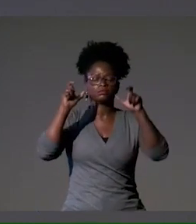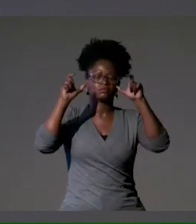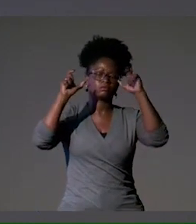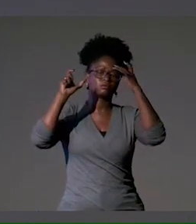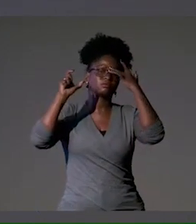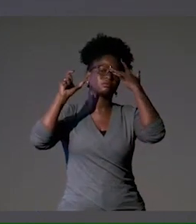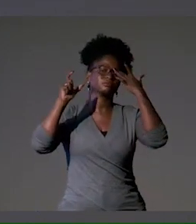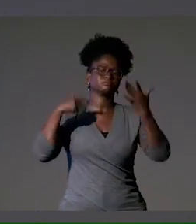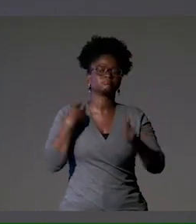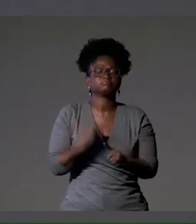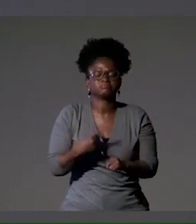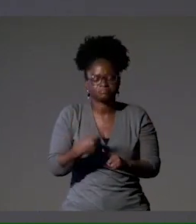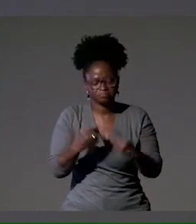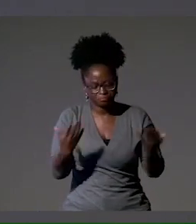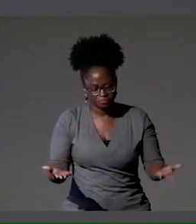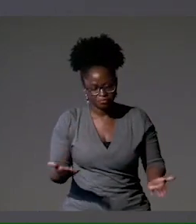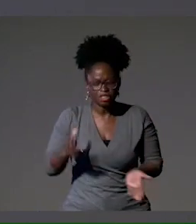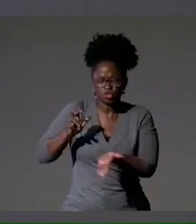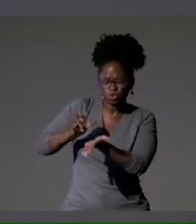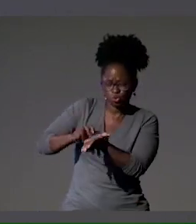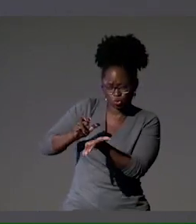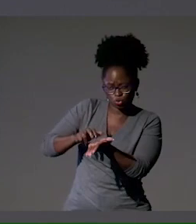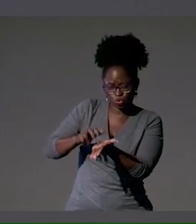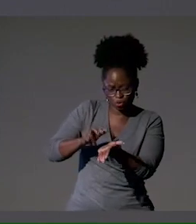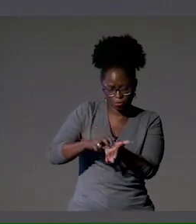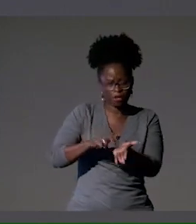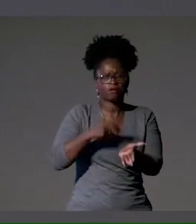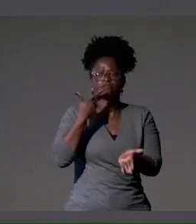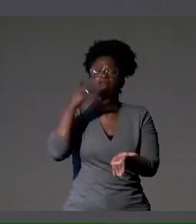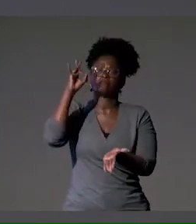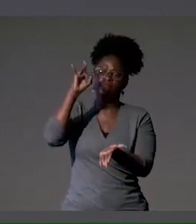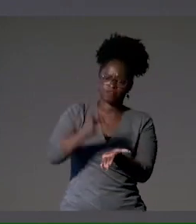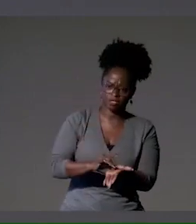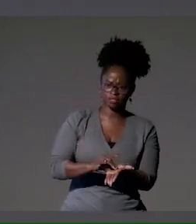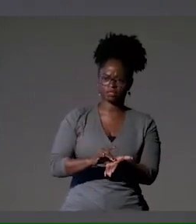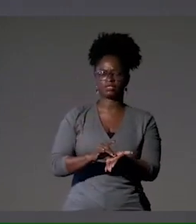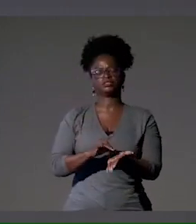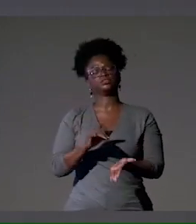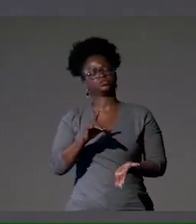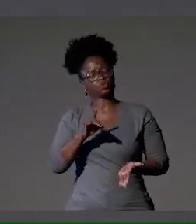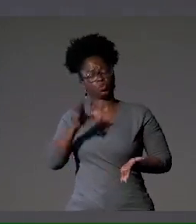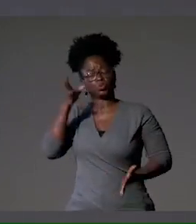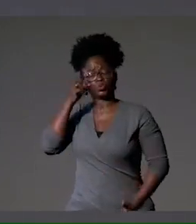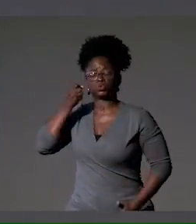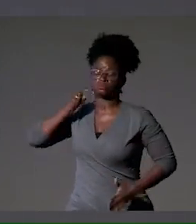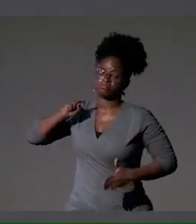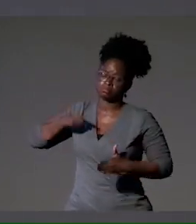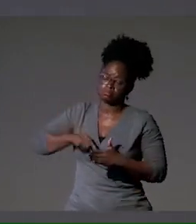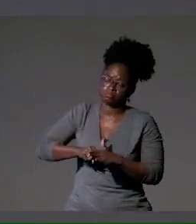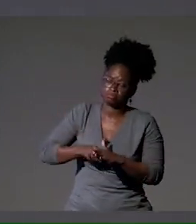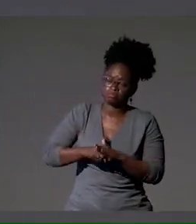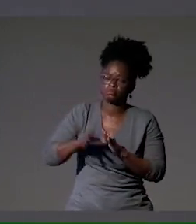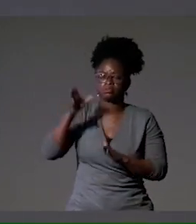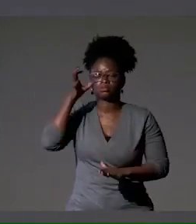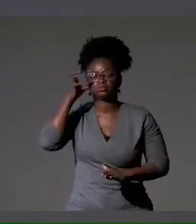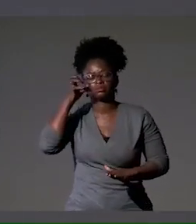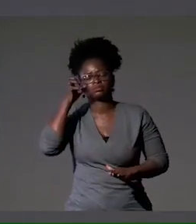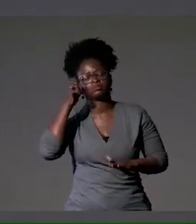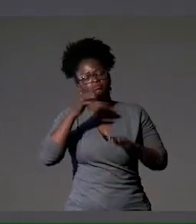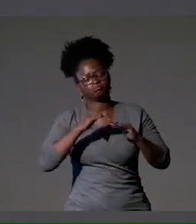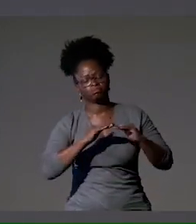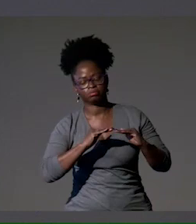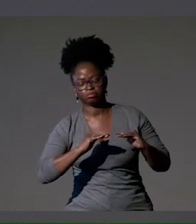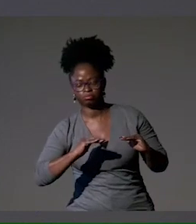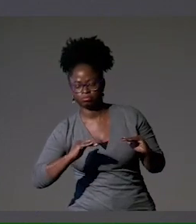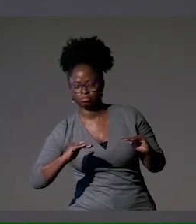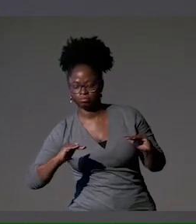acorda? É de manhã, é quando a gente tem... E é verdade. O sono vai se aprofundando, então, a cada ciclo, você vai passando mais tempo em